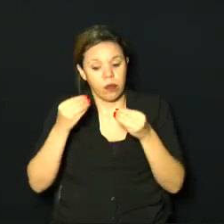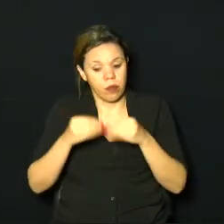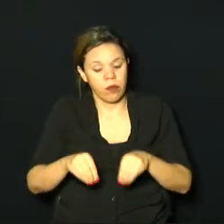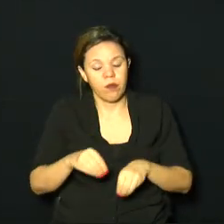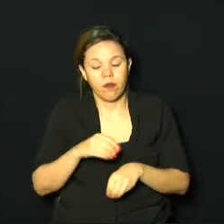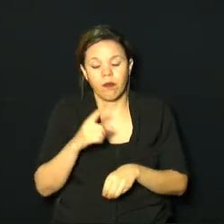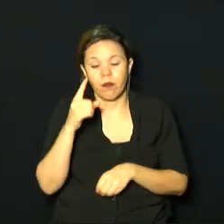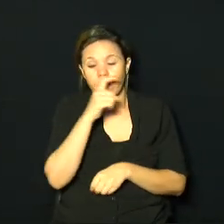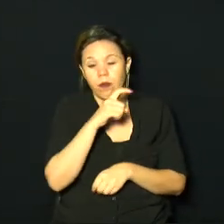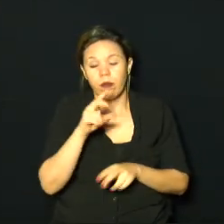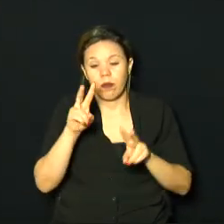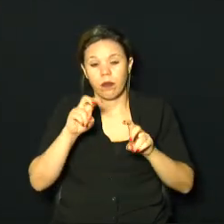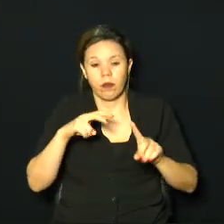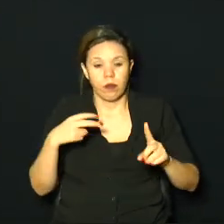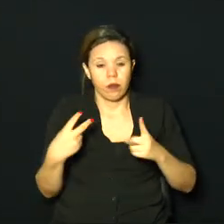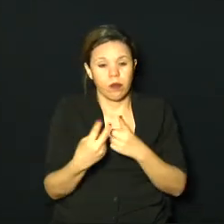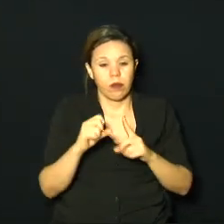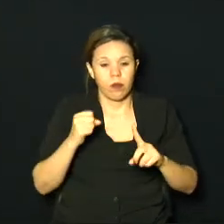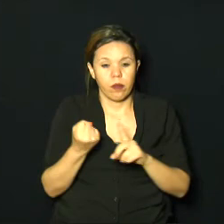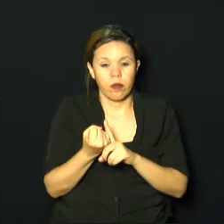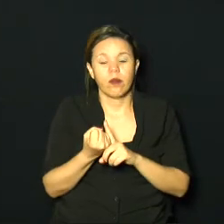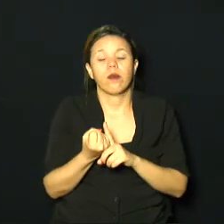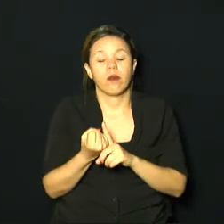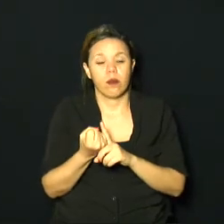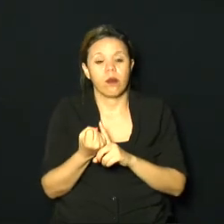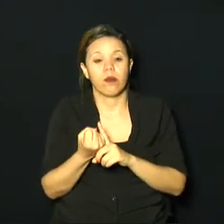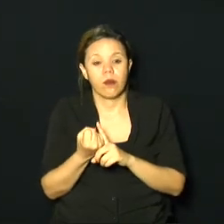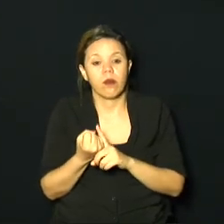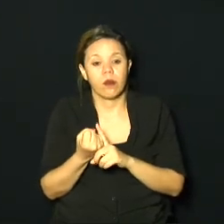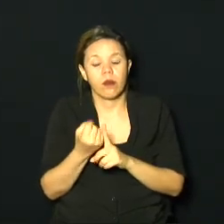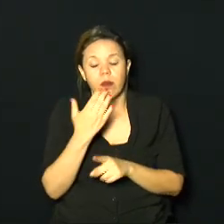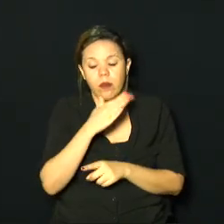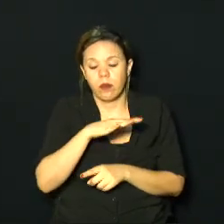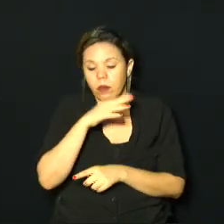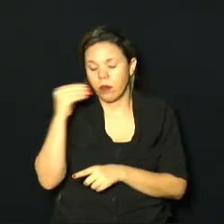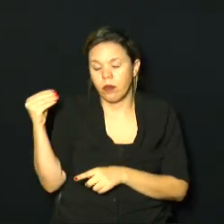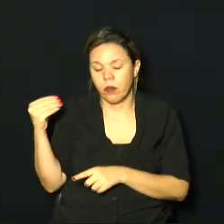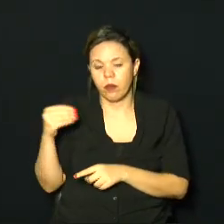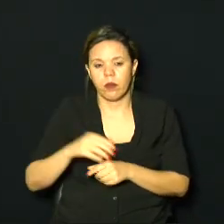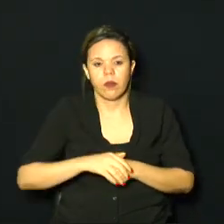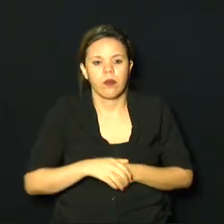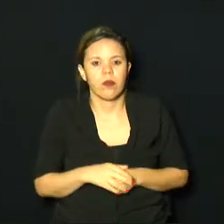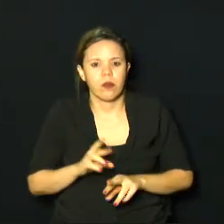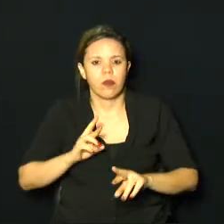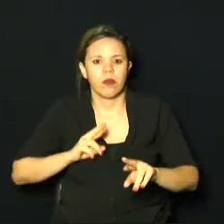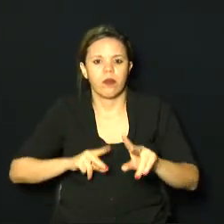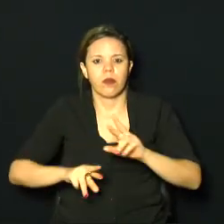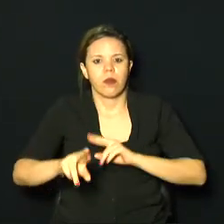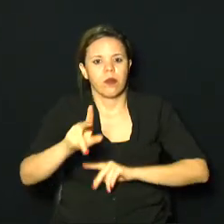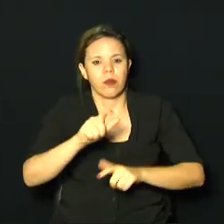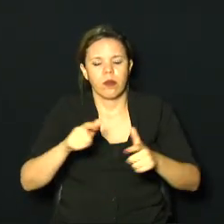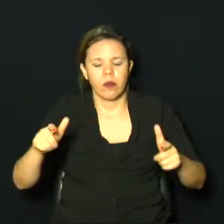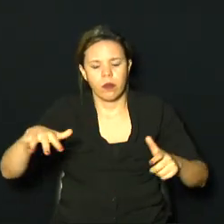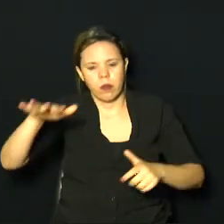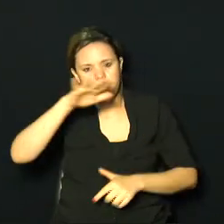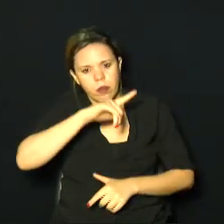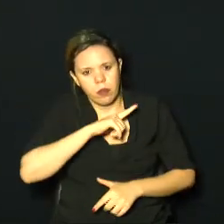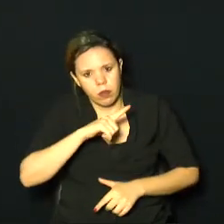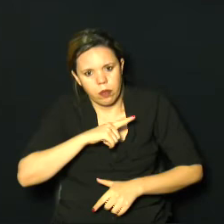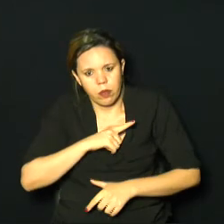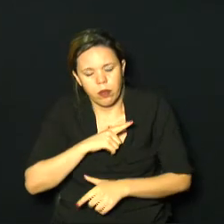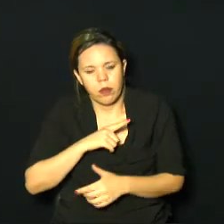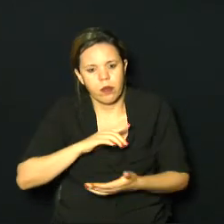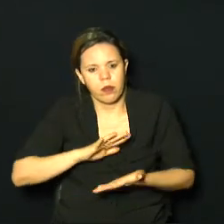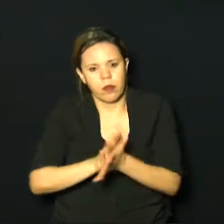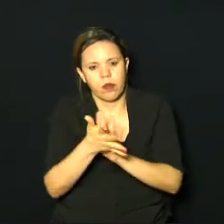uma perspectiva da assistência, seja a perspectiva, né, da criança e do adolescente, as diferentes dimensões aí de agressão